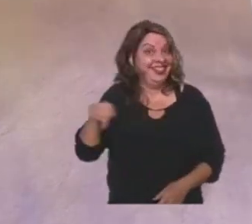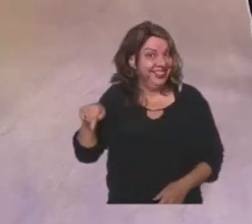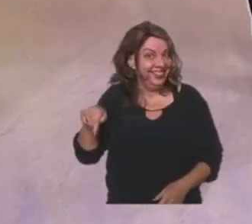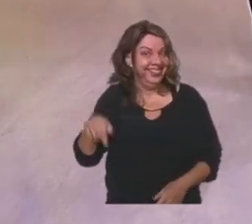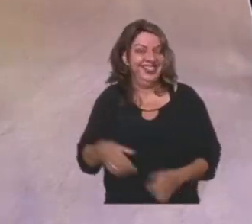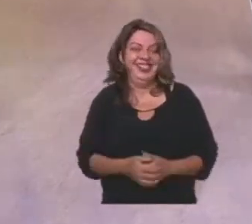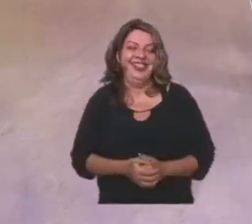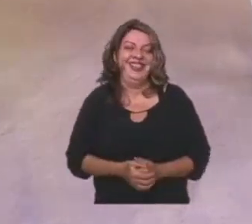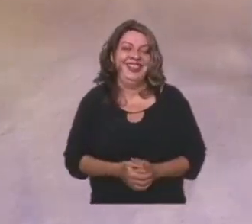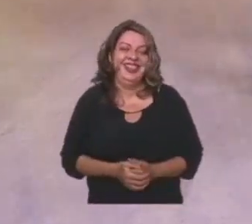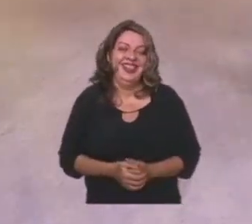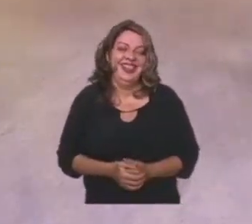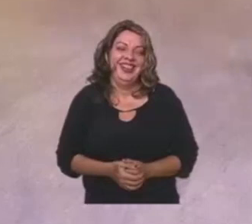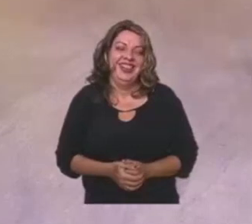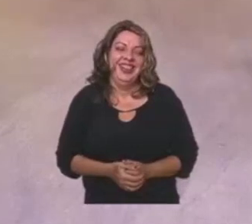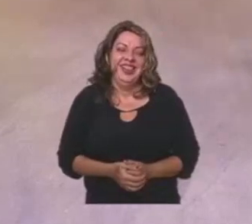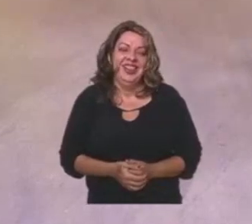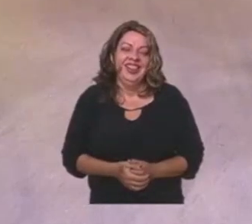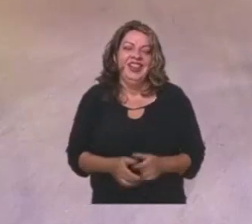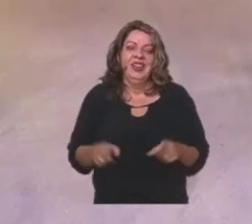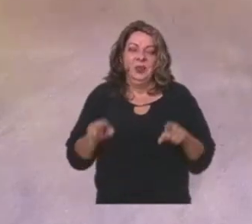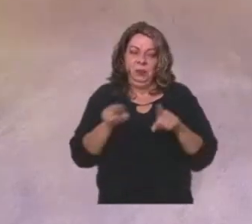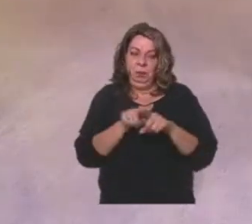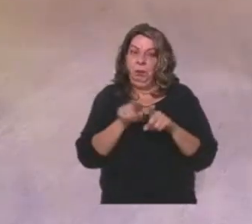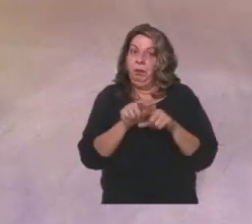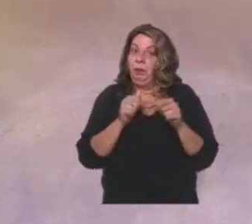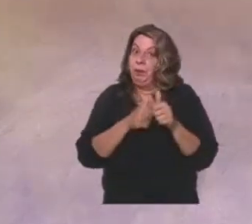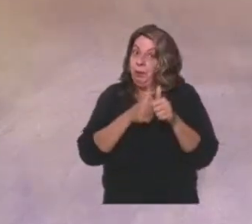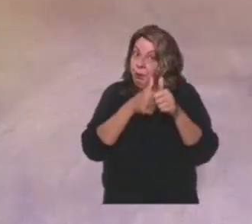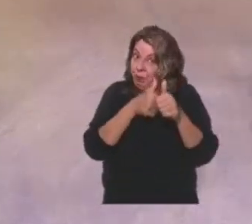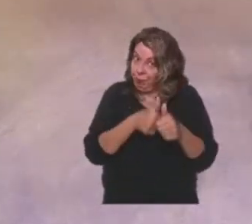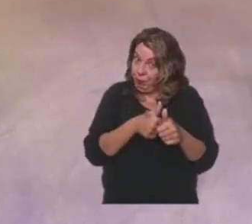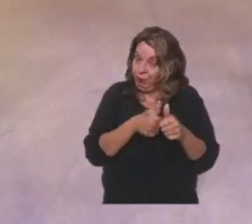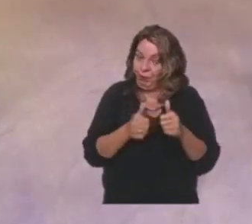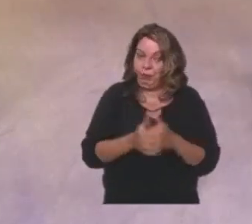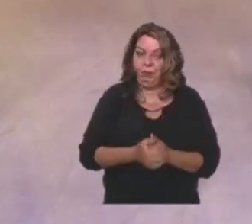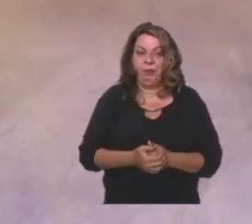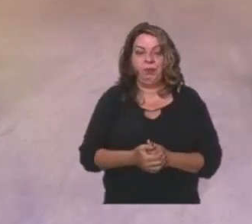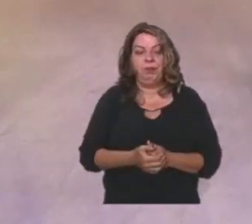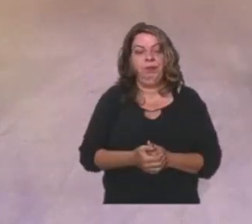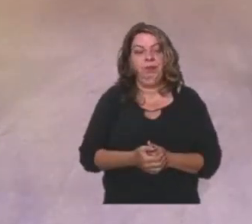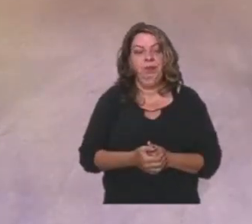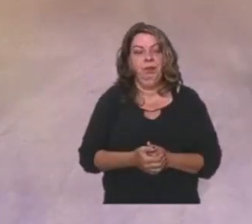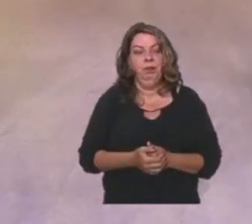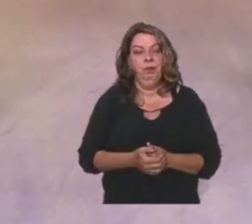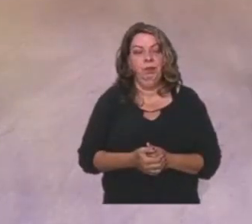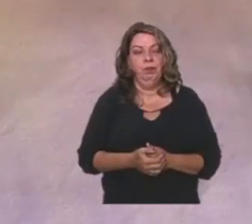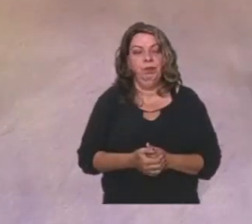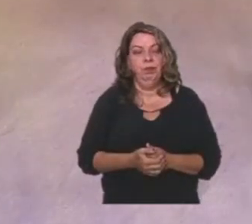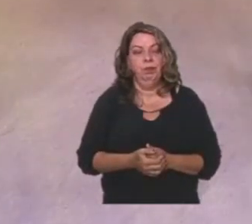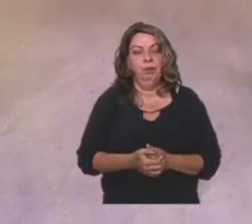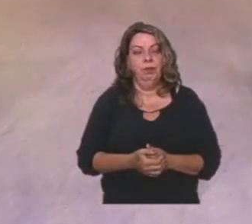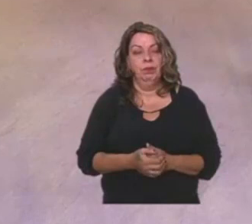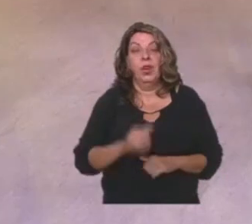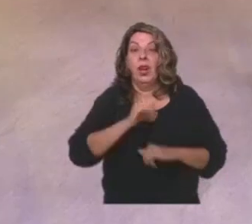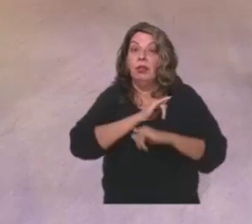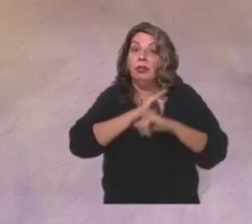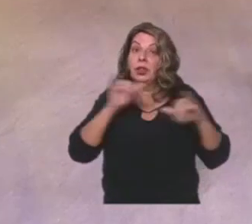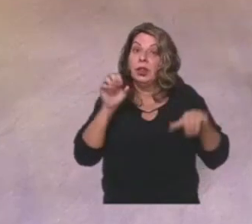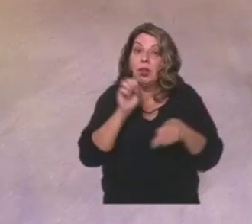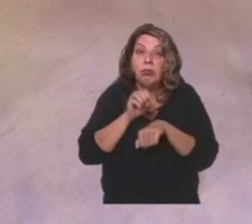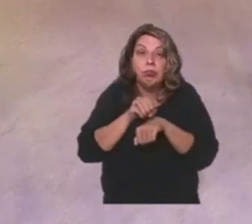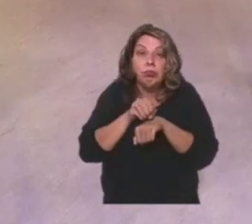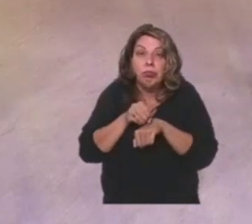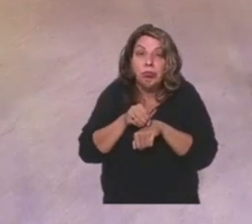@CajuCapOficial. É isso aí, vamos lá me seguindo também no Instagram, gente, Jaqueline Cruz, Jaqueline com dois L's. Eu sempre tô dando dicas aqui do Caju